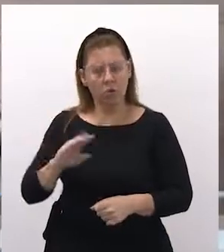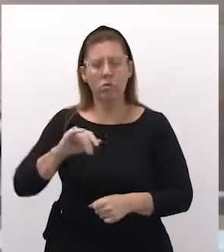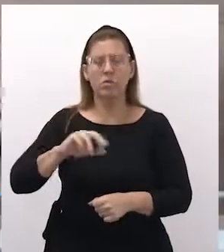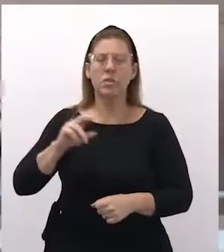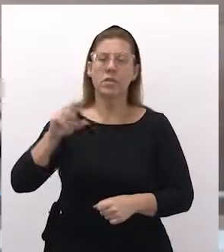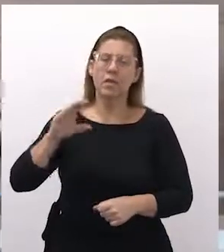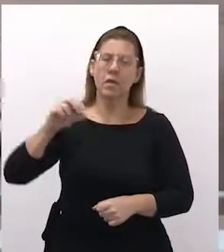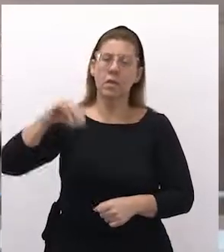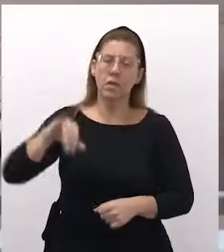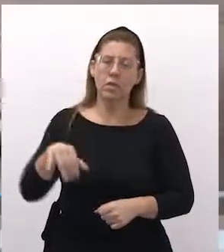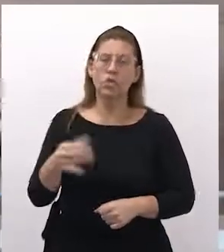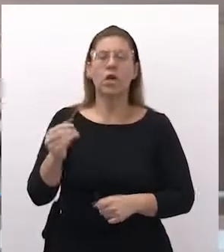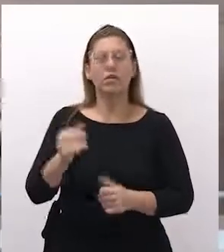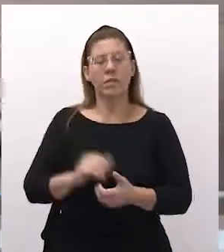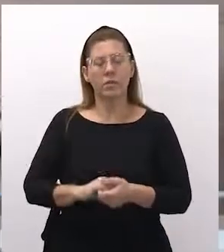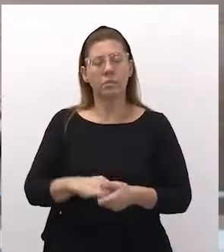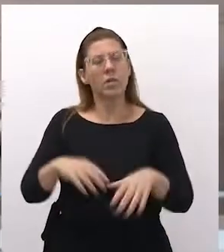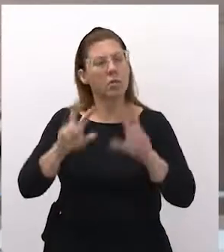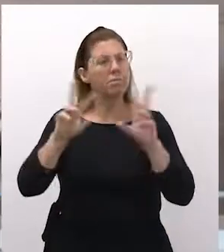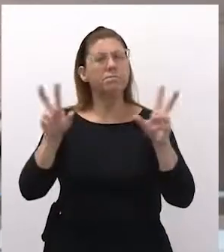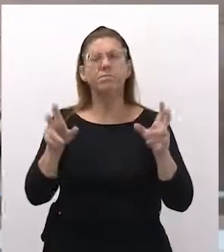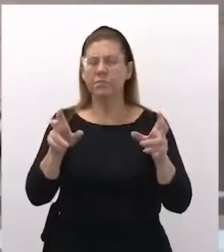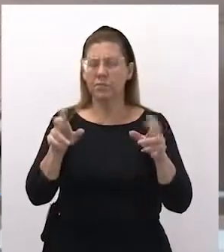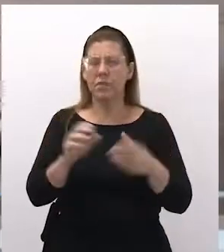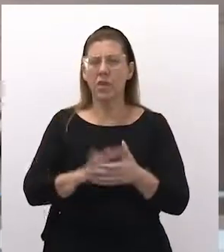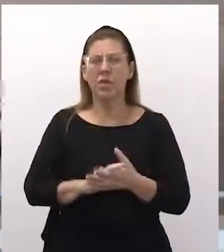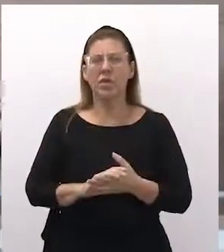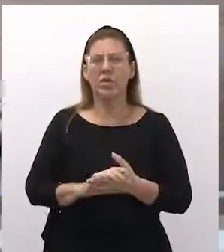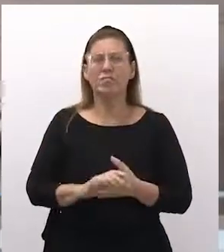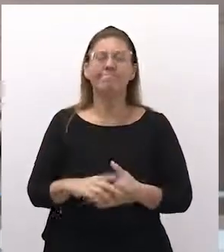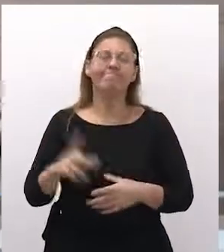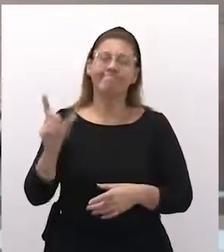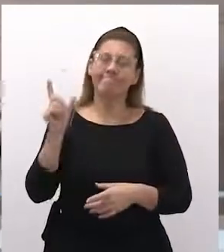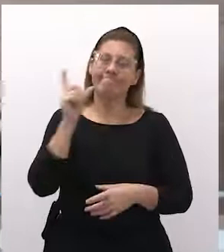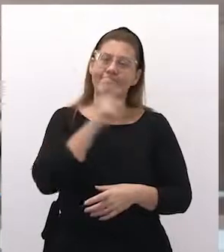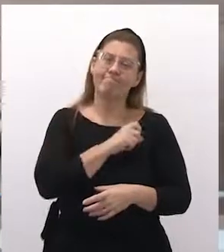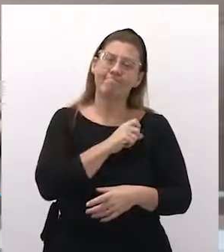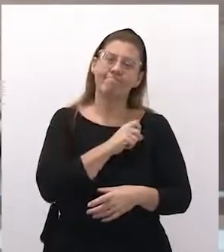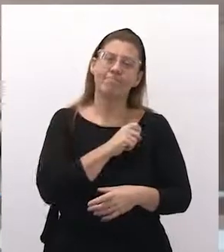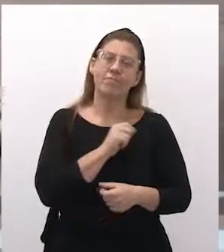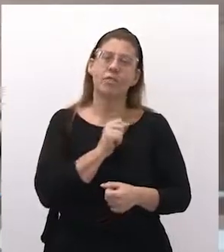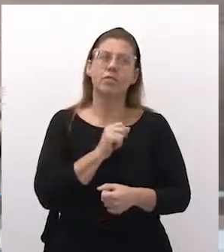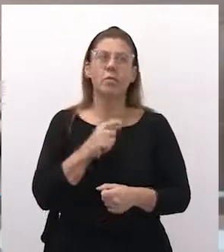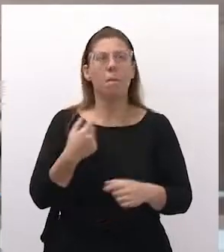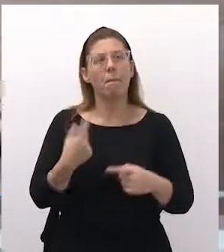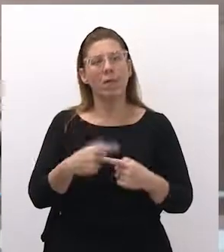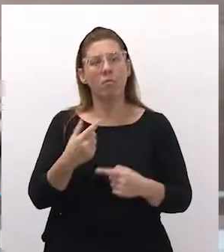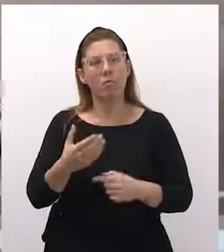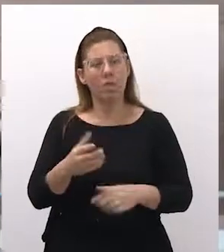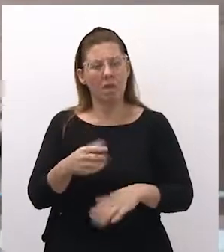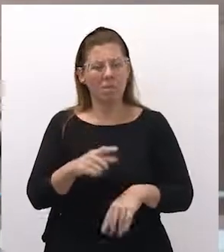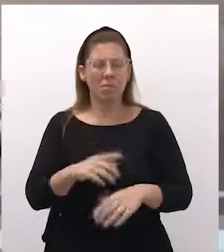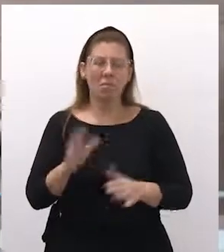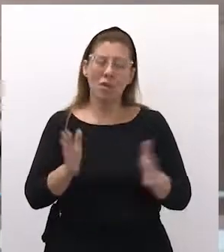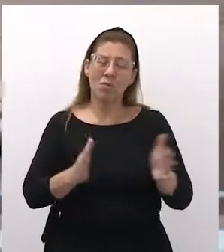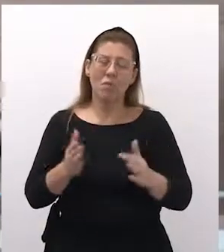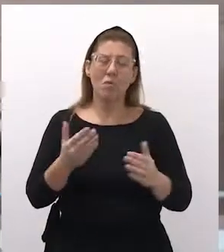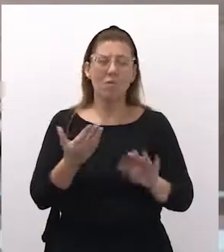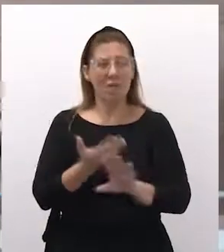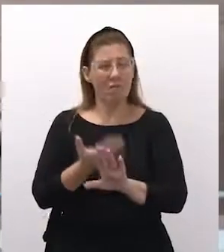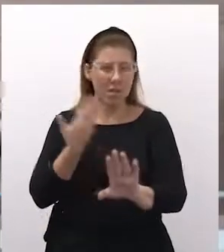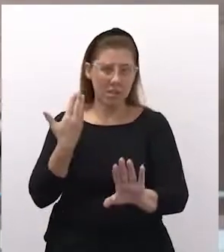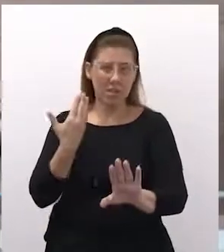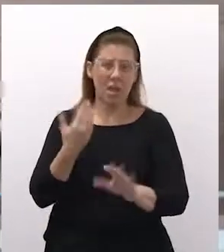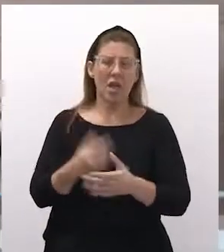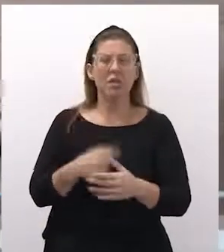FONINJ. E é um tema que me é muito caro, eu andei afastada dele por uns tempos, vou explicar um pouquinho para